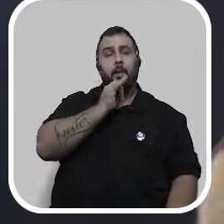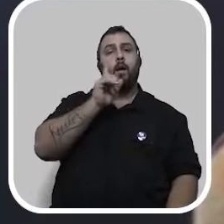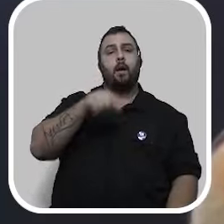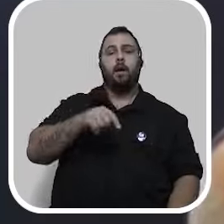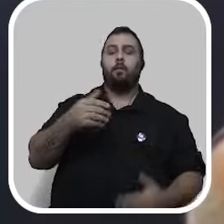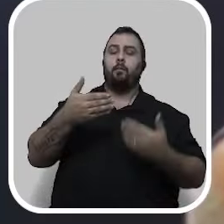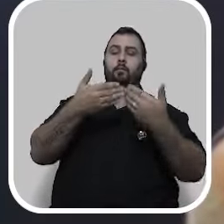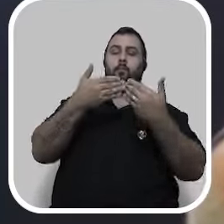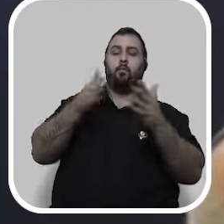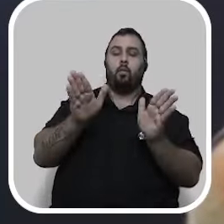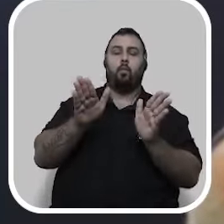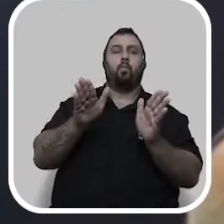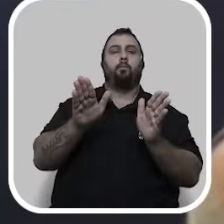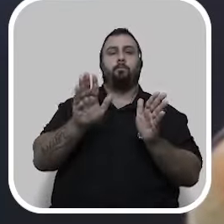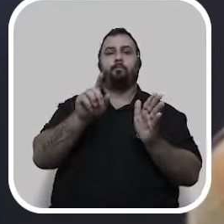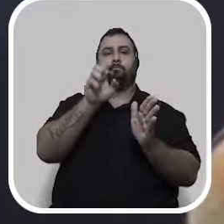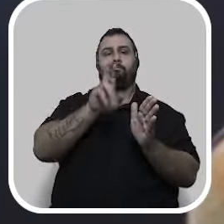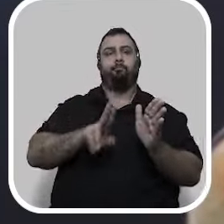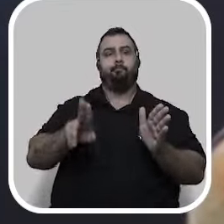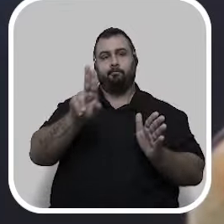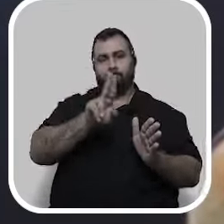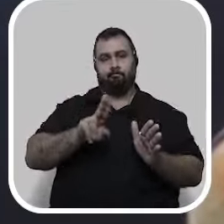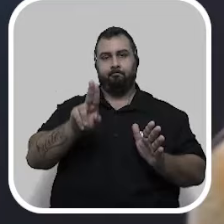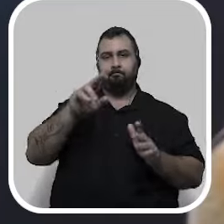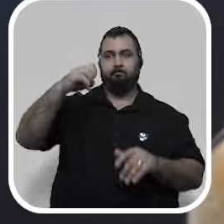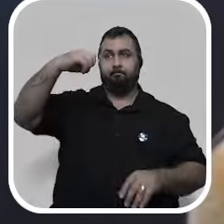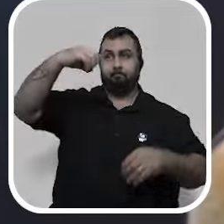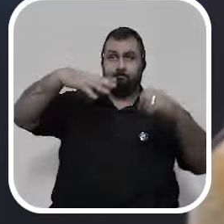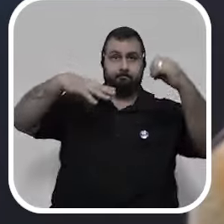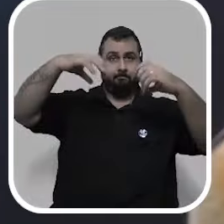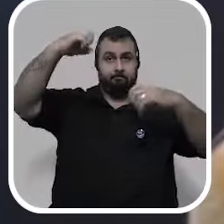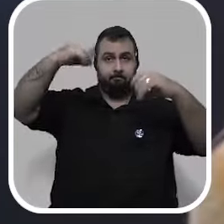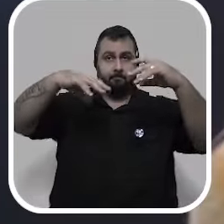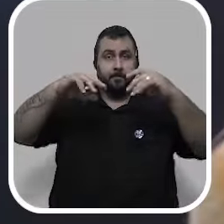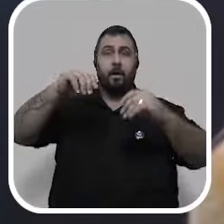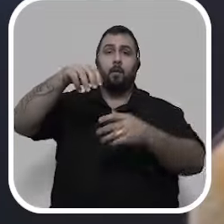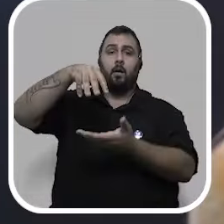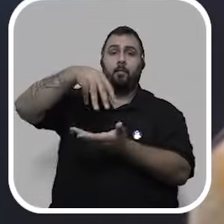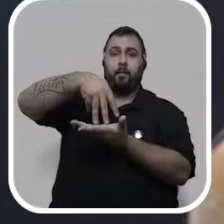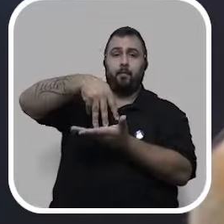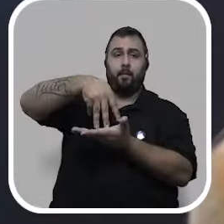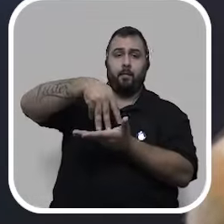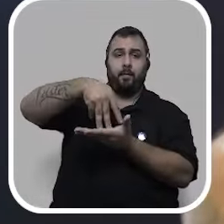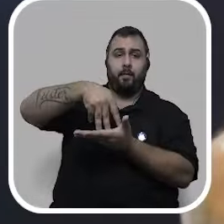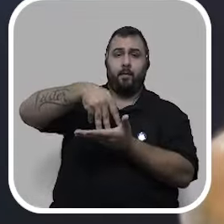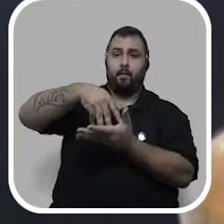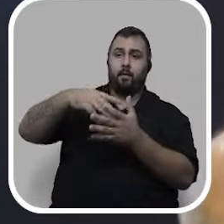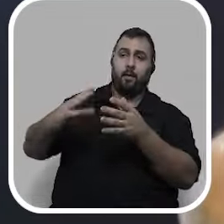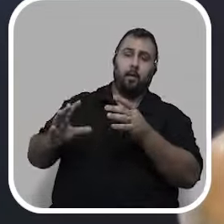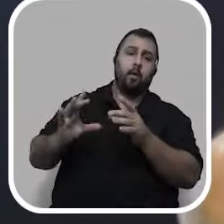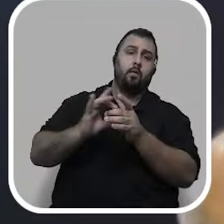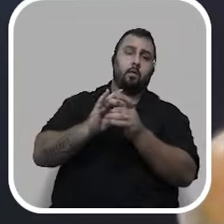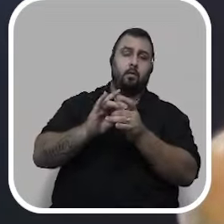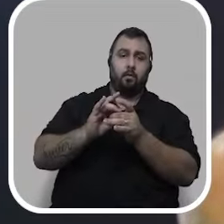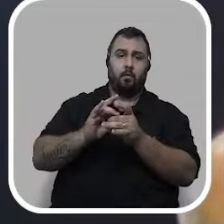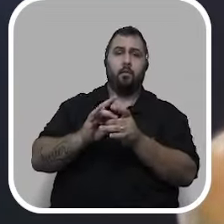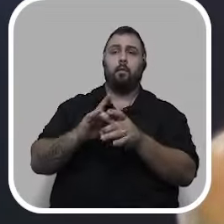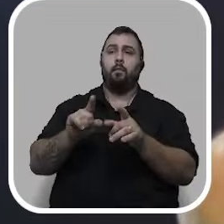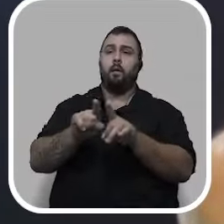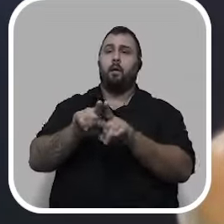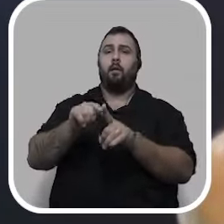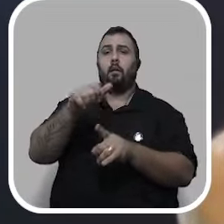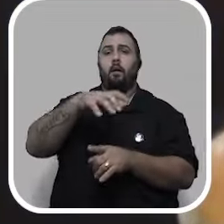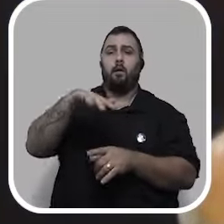né que a gente utilizou da iluminação da marque Sapucaí associada à iluminação das